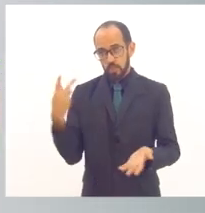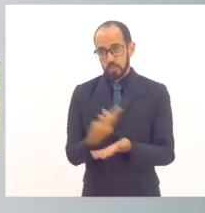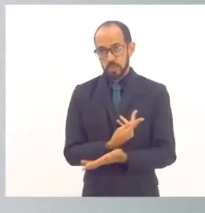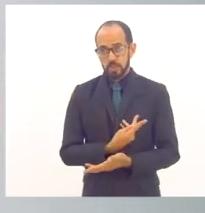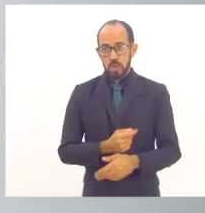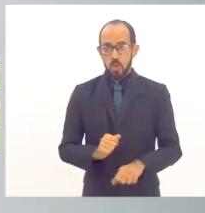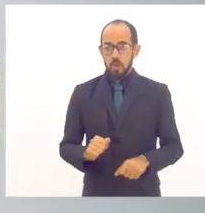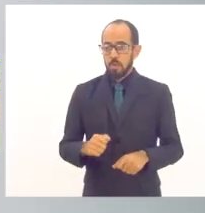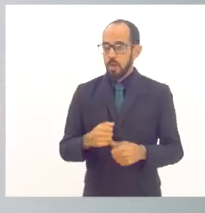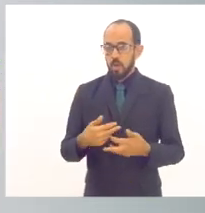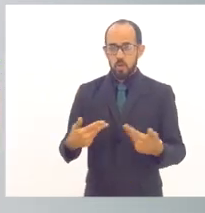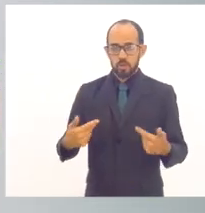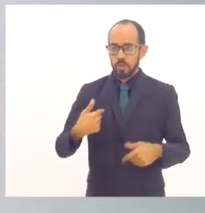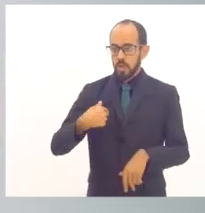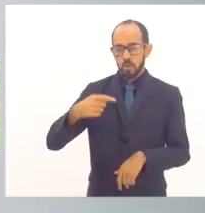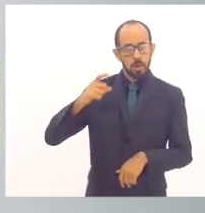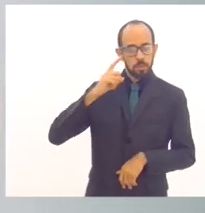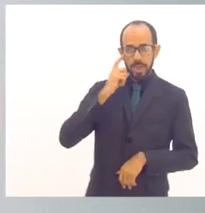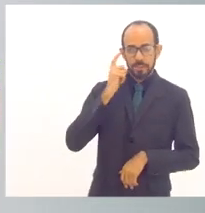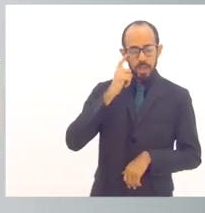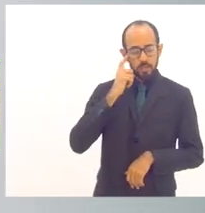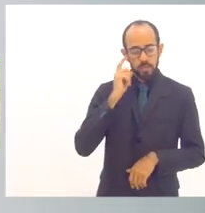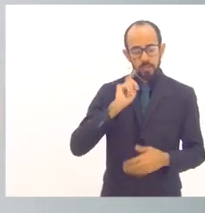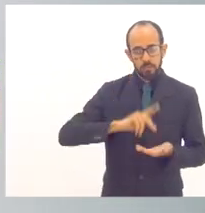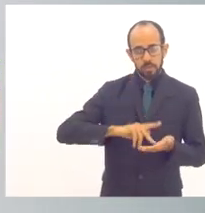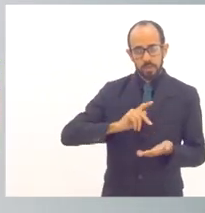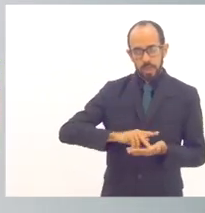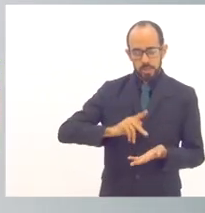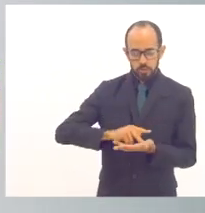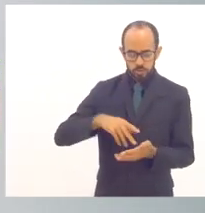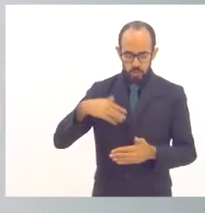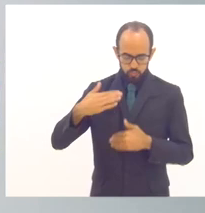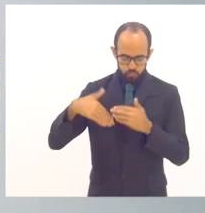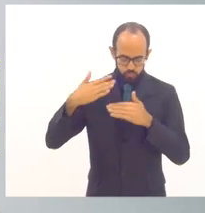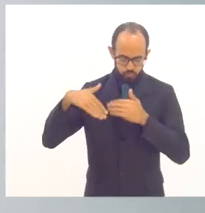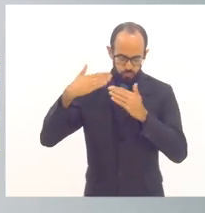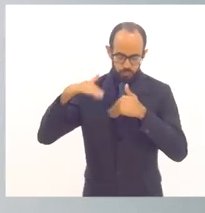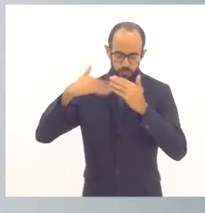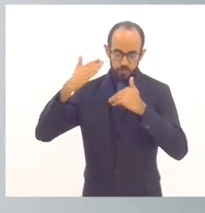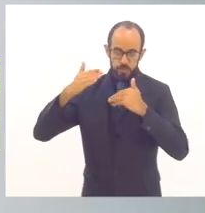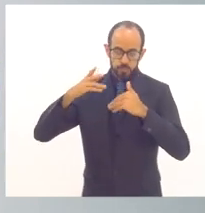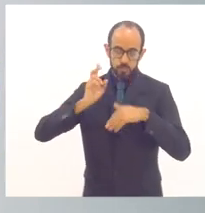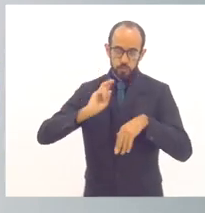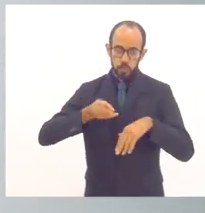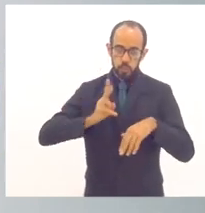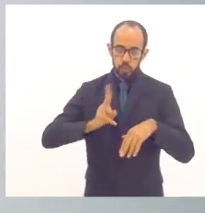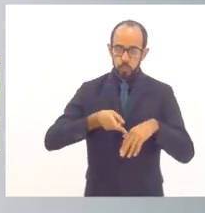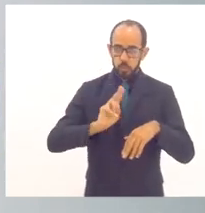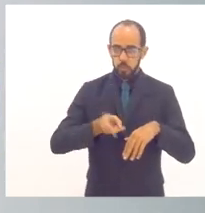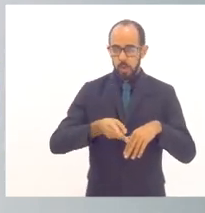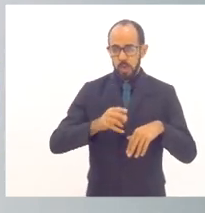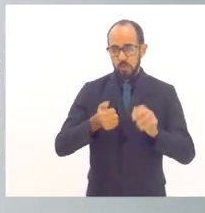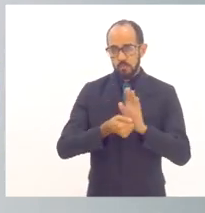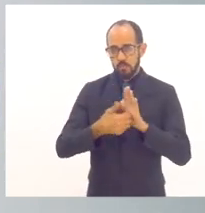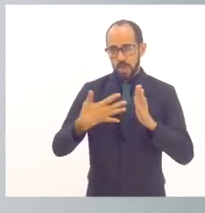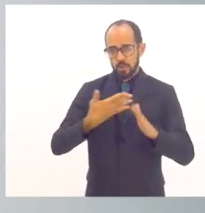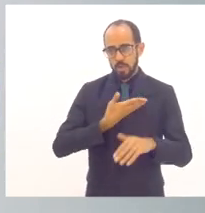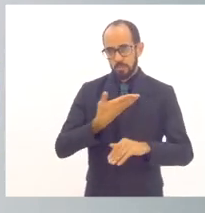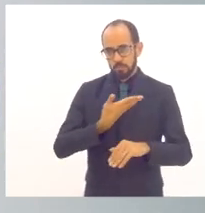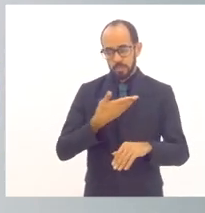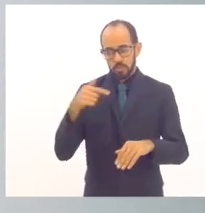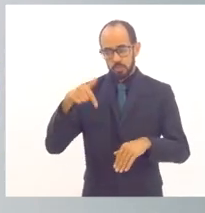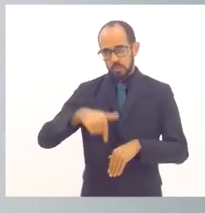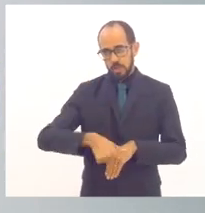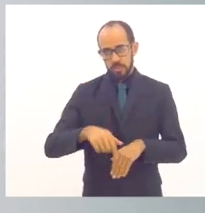uma coisa que eu não estava pensando em realmente estar levando à frente, junto com vários companheiros meus que estão aqui